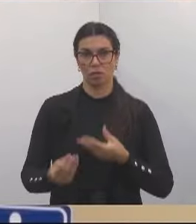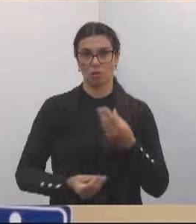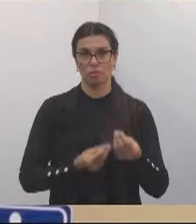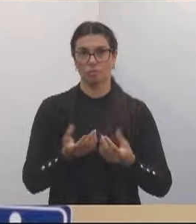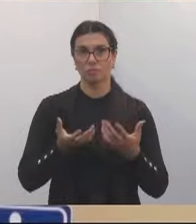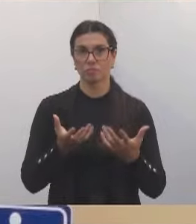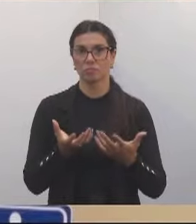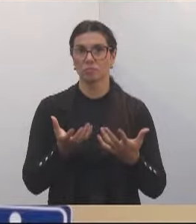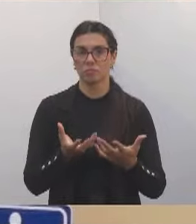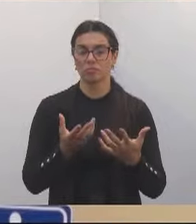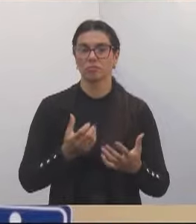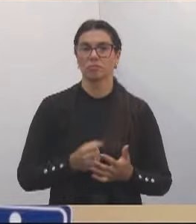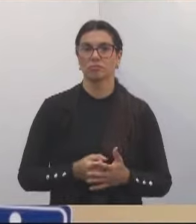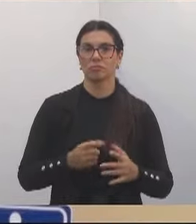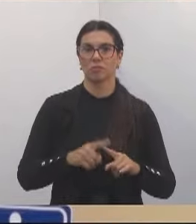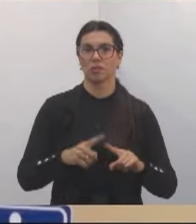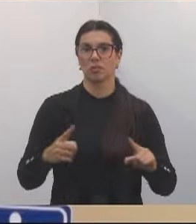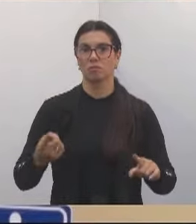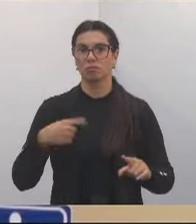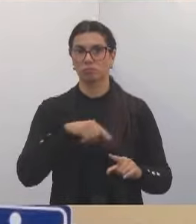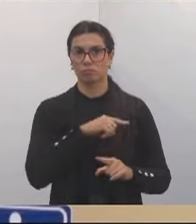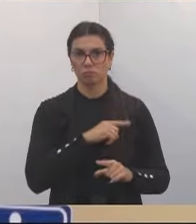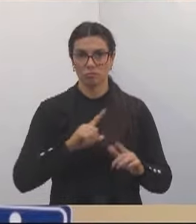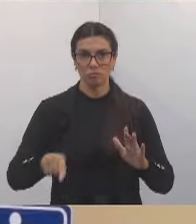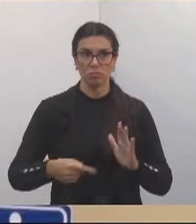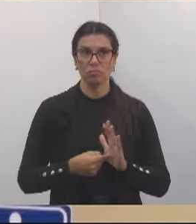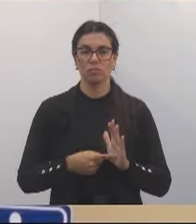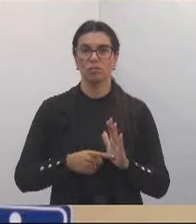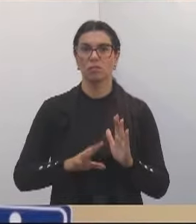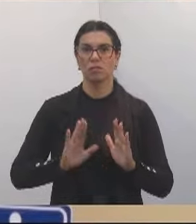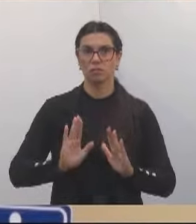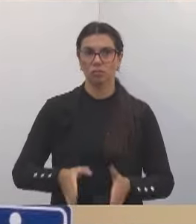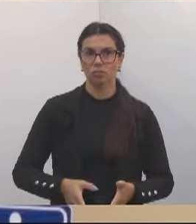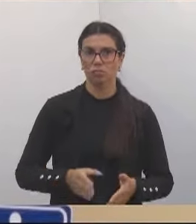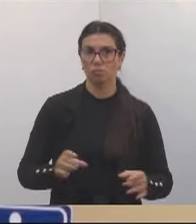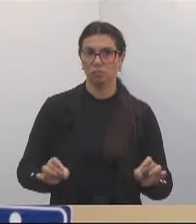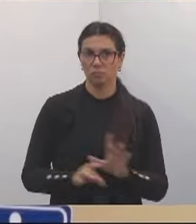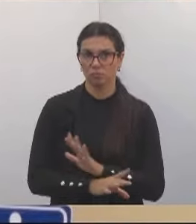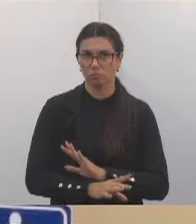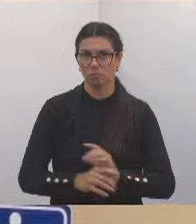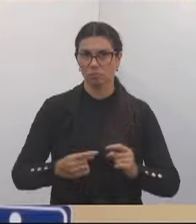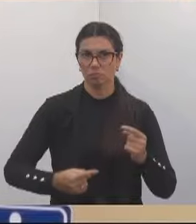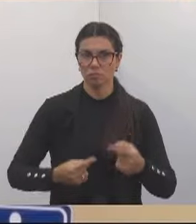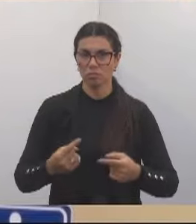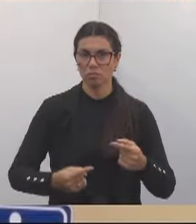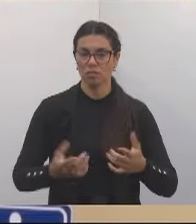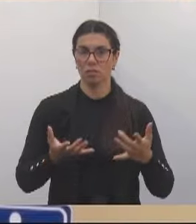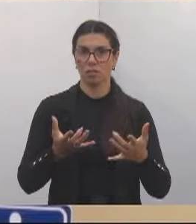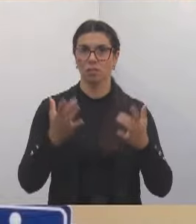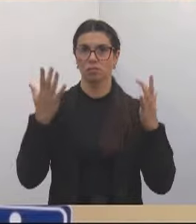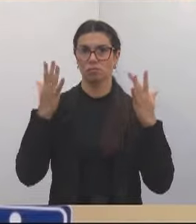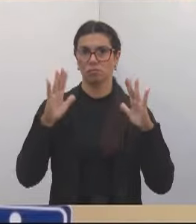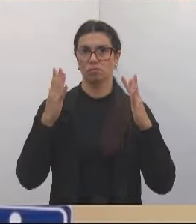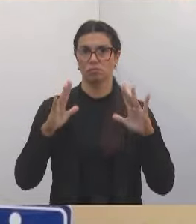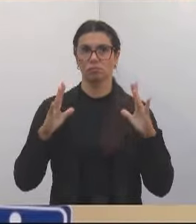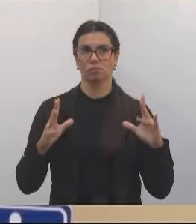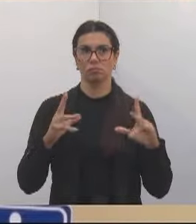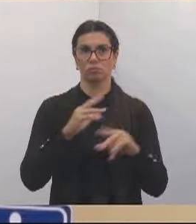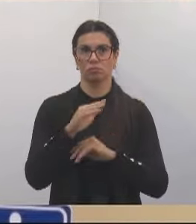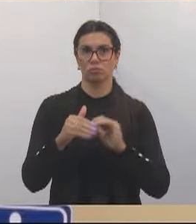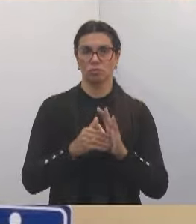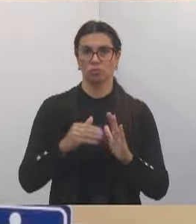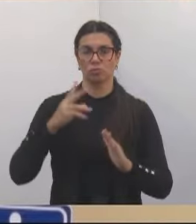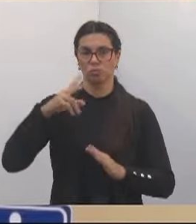coerência e de bom senso, a gente já colocaria um ponto final nessa discussão. Então, eu quero dar os parabéns a todos os